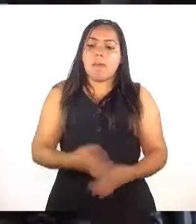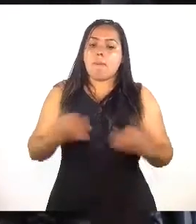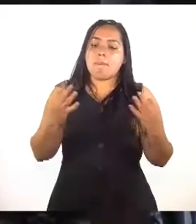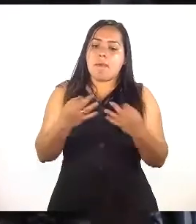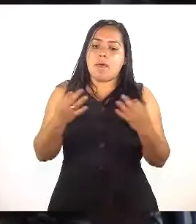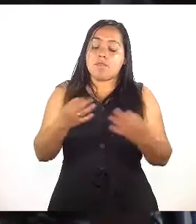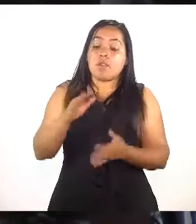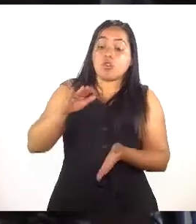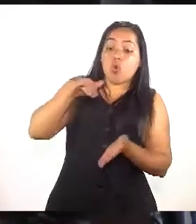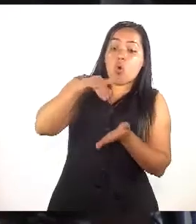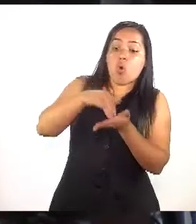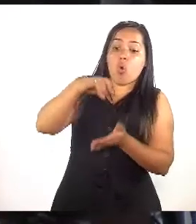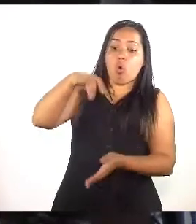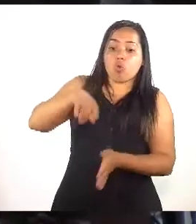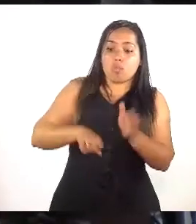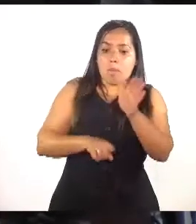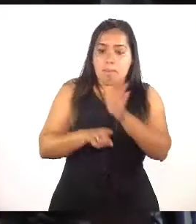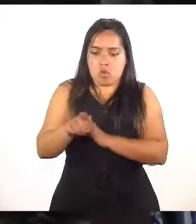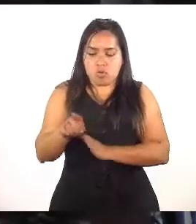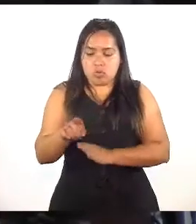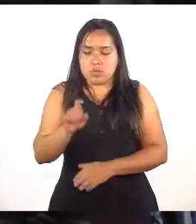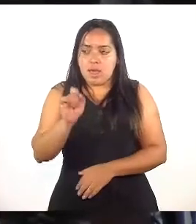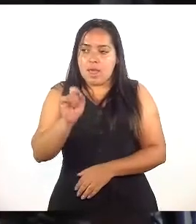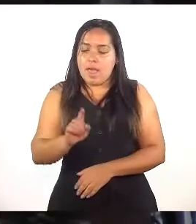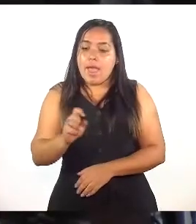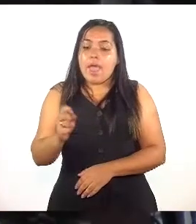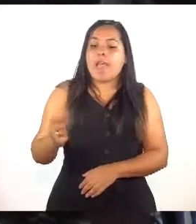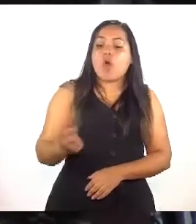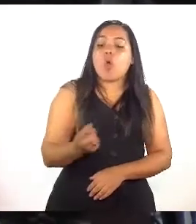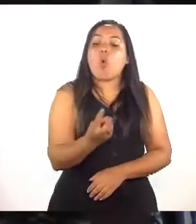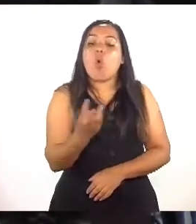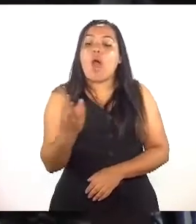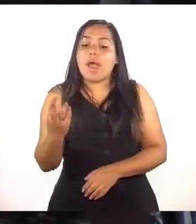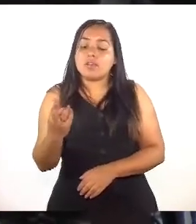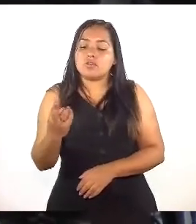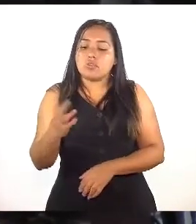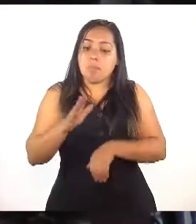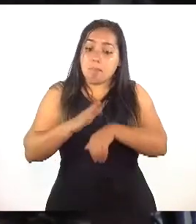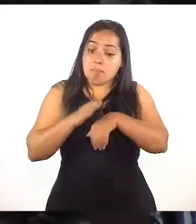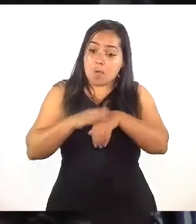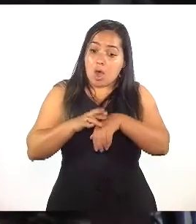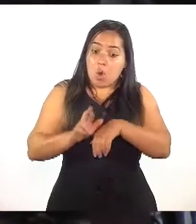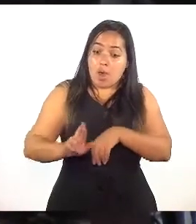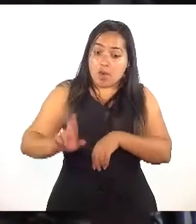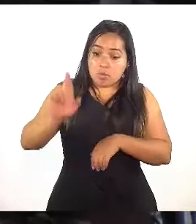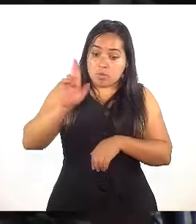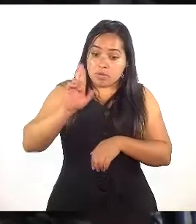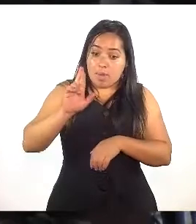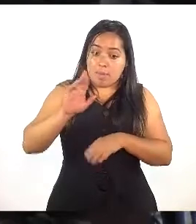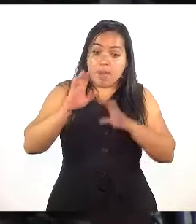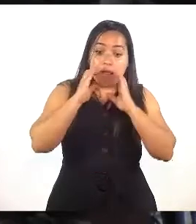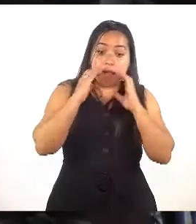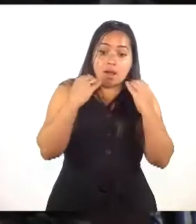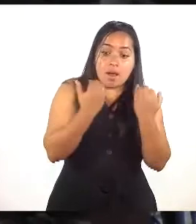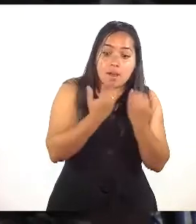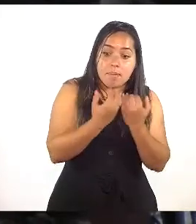Minha última pergunta seria: quais as responsabilidades das câmaras técnicas da Genersa?